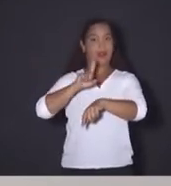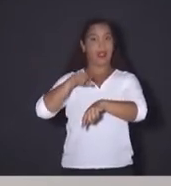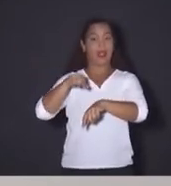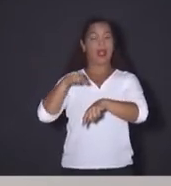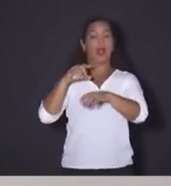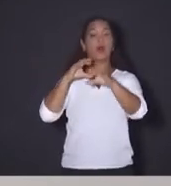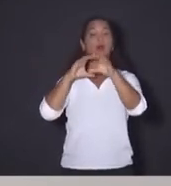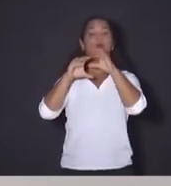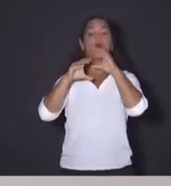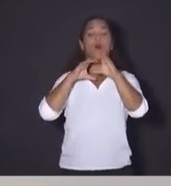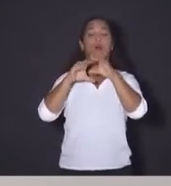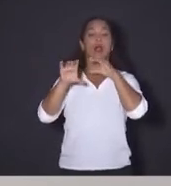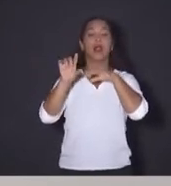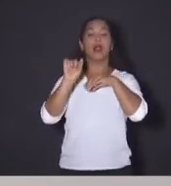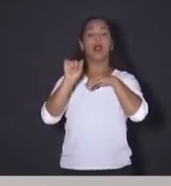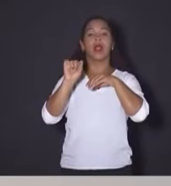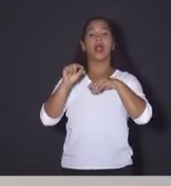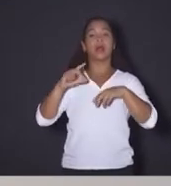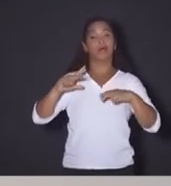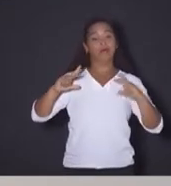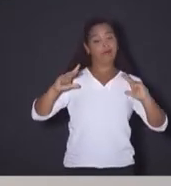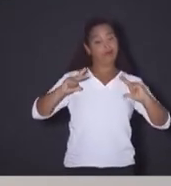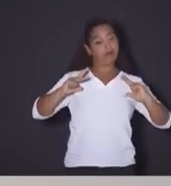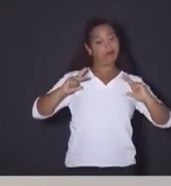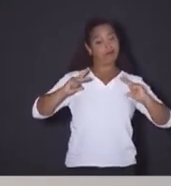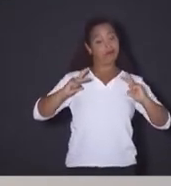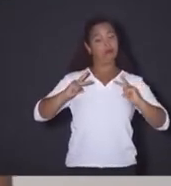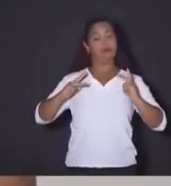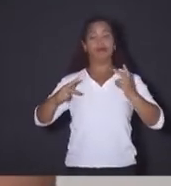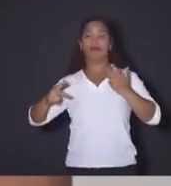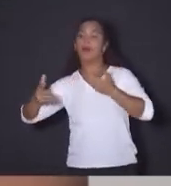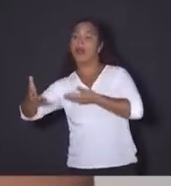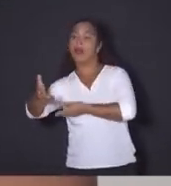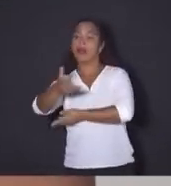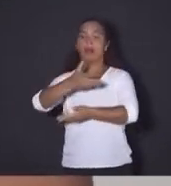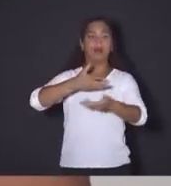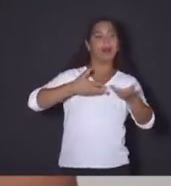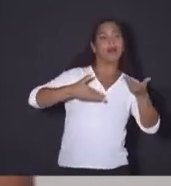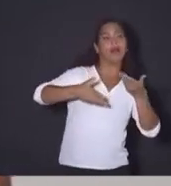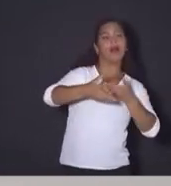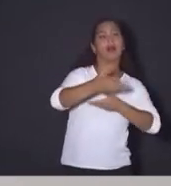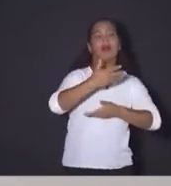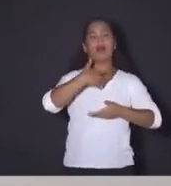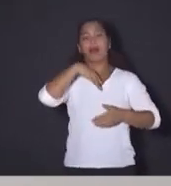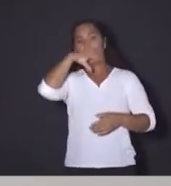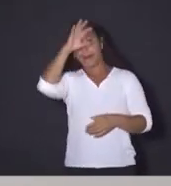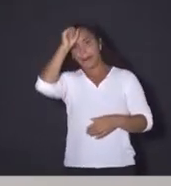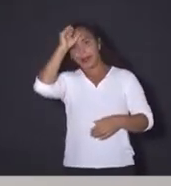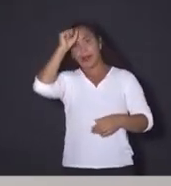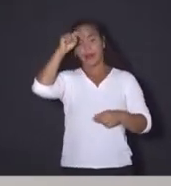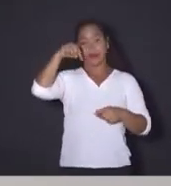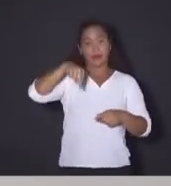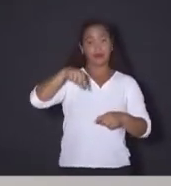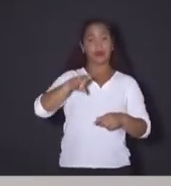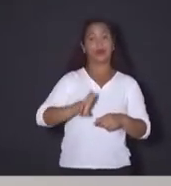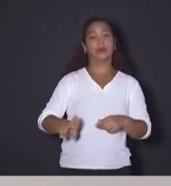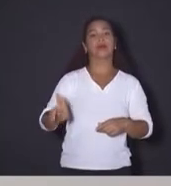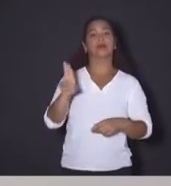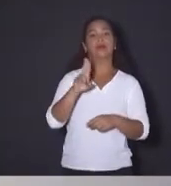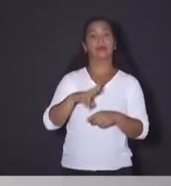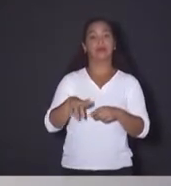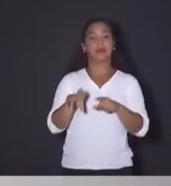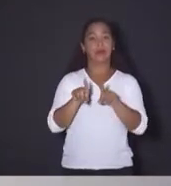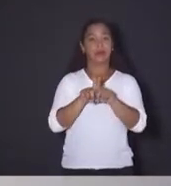comunicando que naquele que é um espaço de encontro de troca de partilha de aprendizado passou a ser um espaço